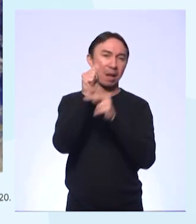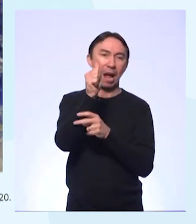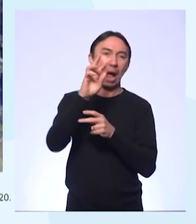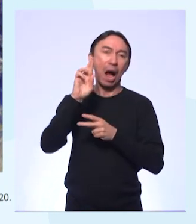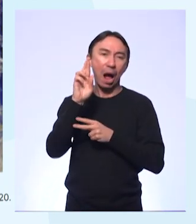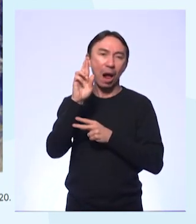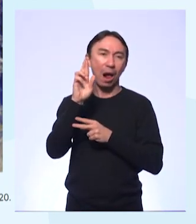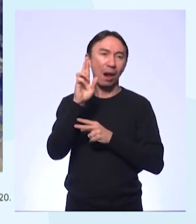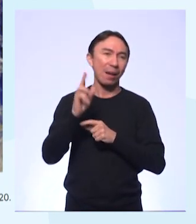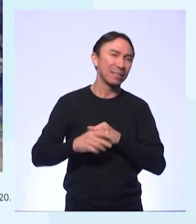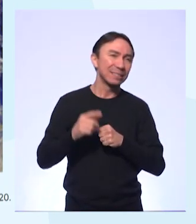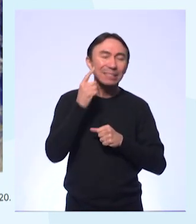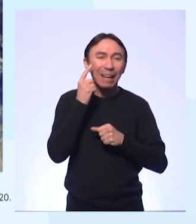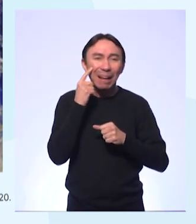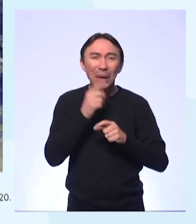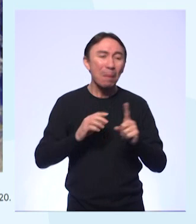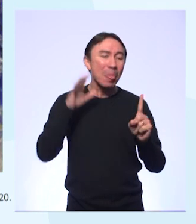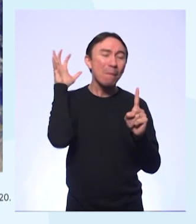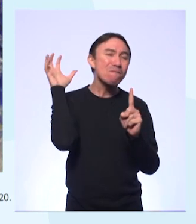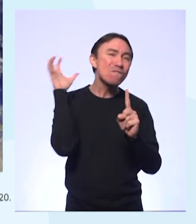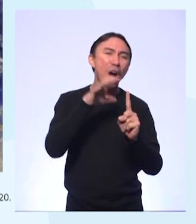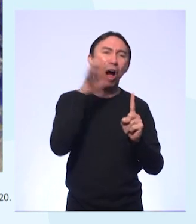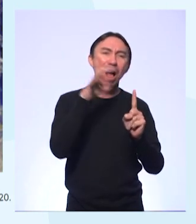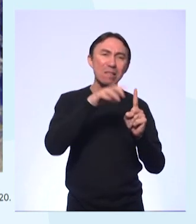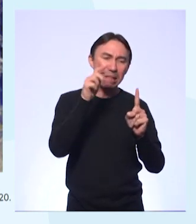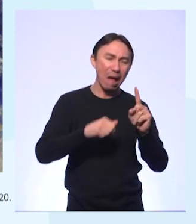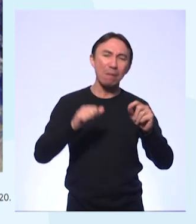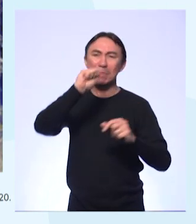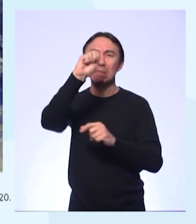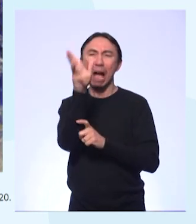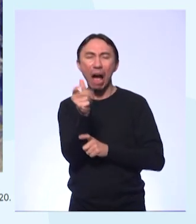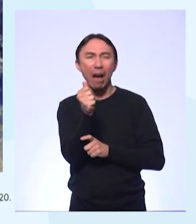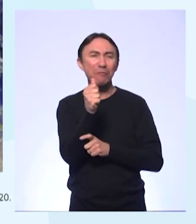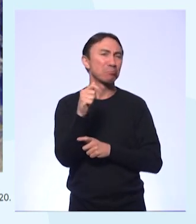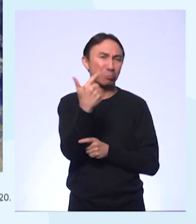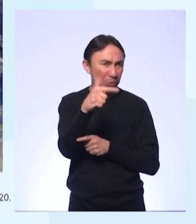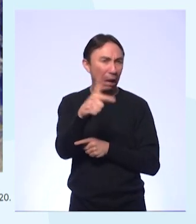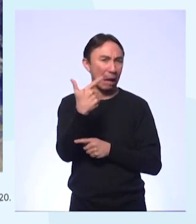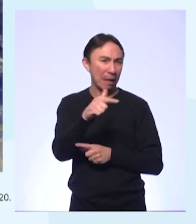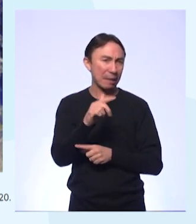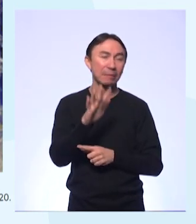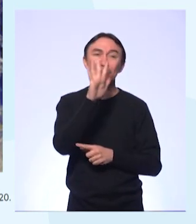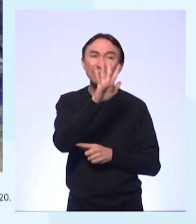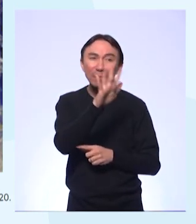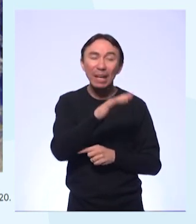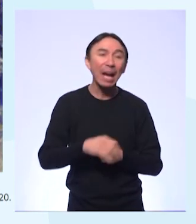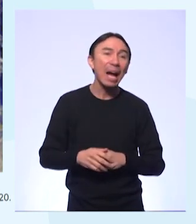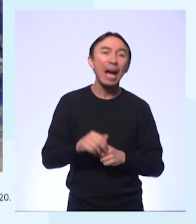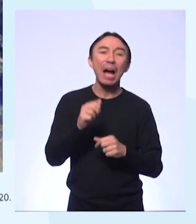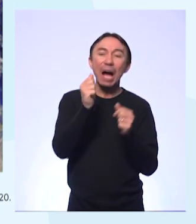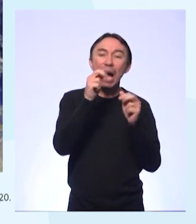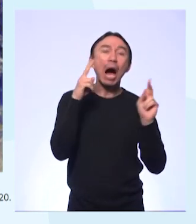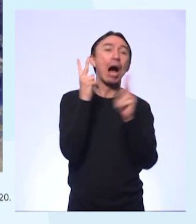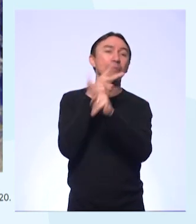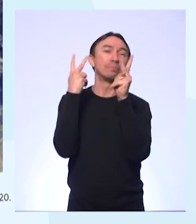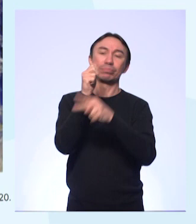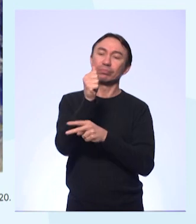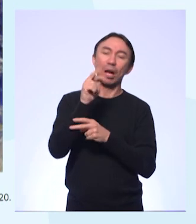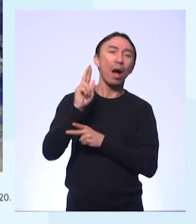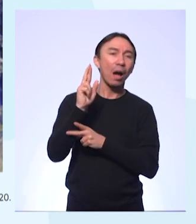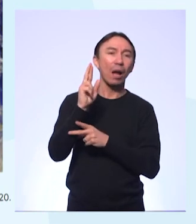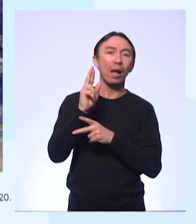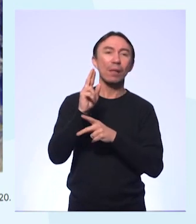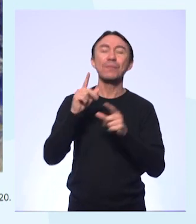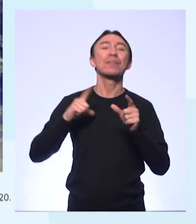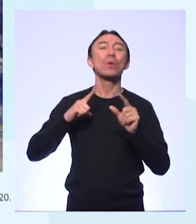de ar ela não têm grande influência no continente africano. O que nós temos basicamente aí de massas de ar é a massa de ar